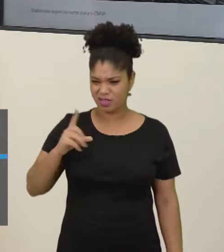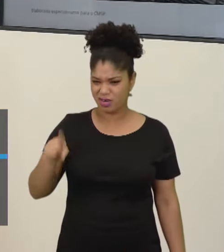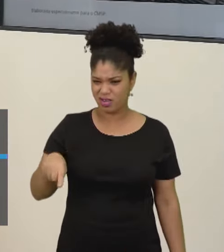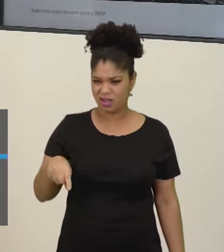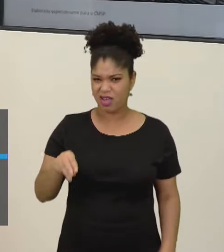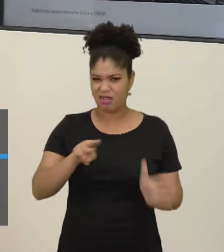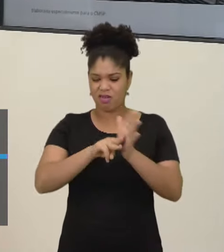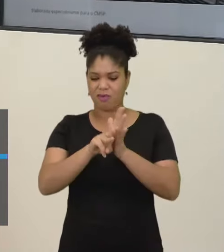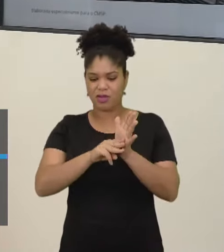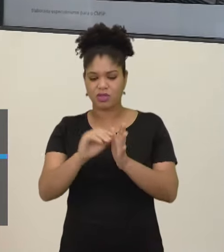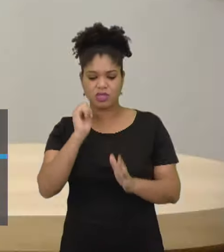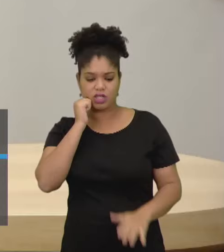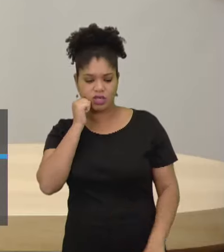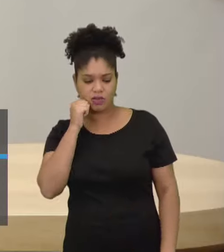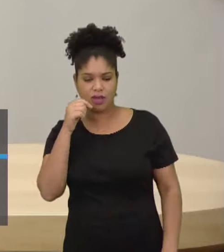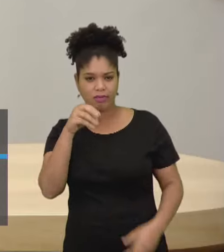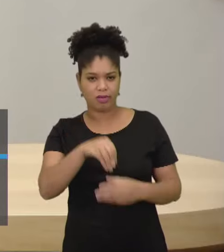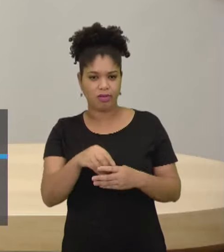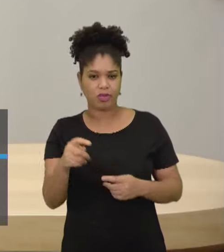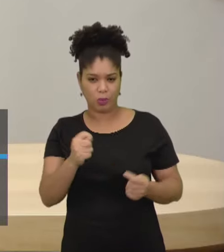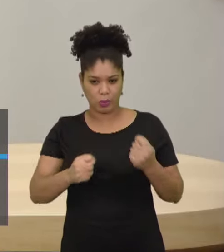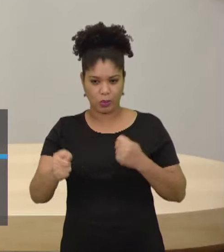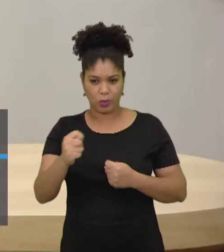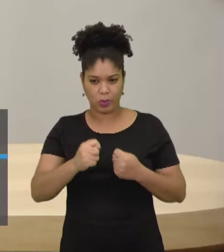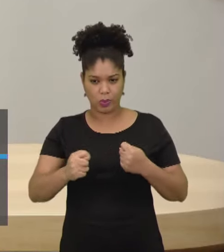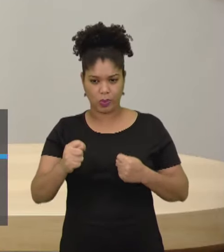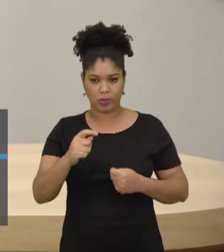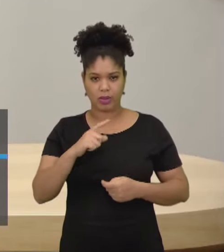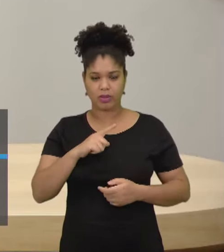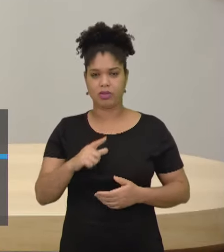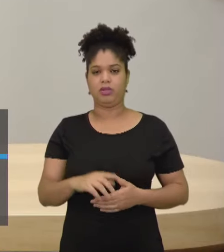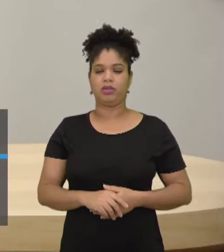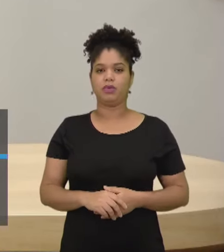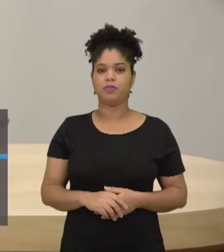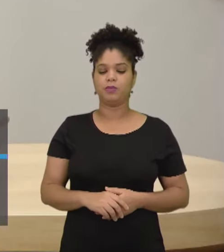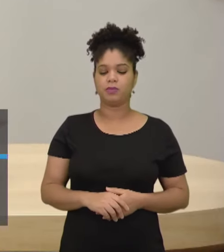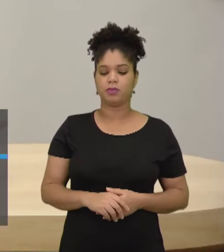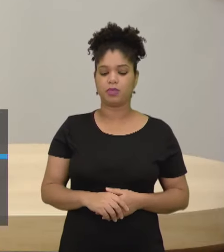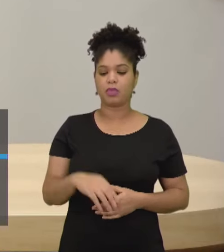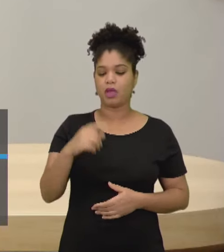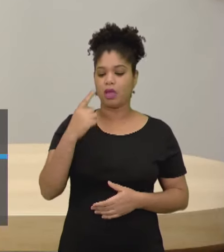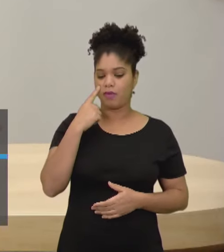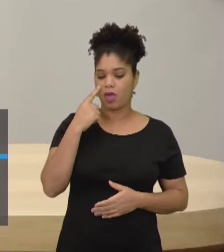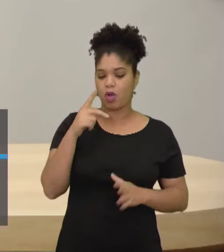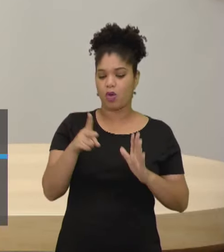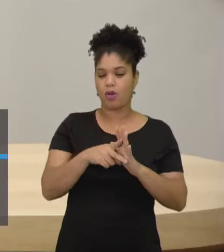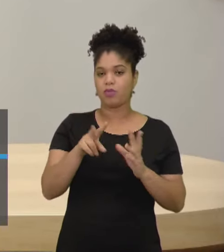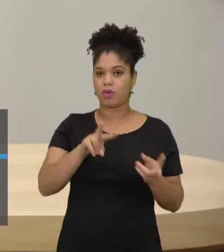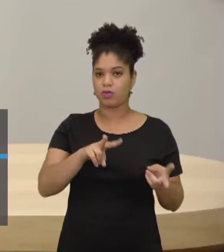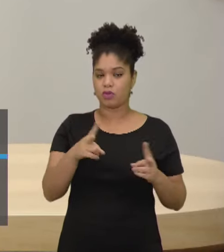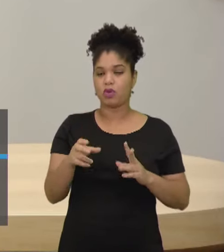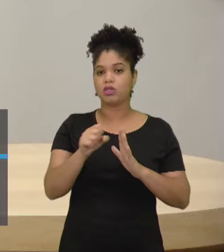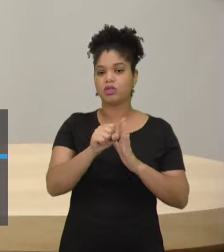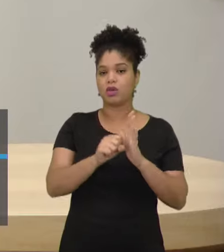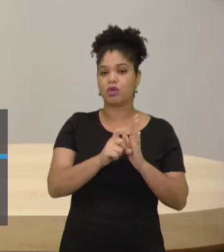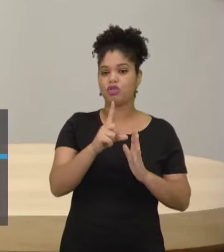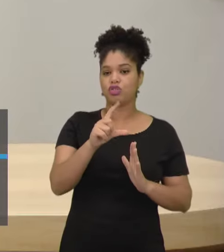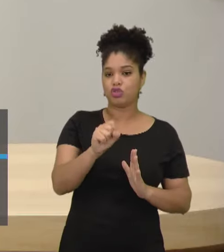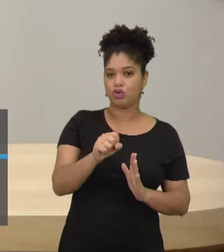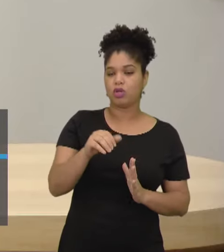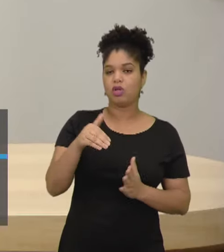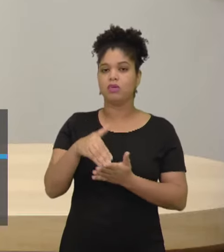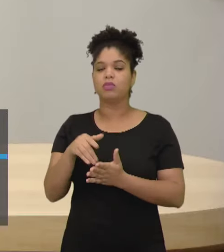Método científico na economia? Na realidade, a economia ela passa a ser ciência na transição do século XVIII para o